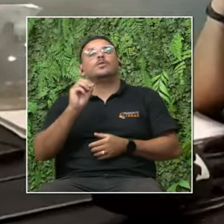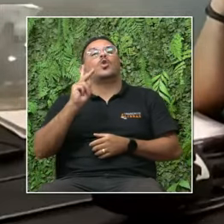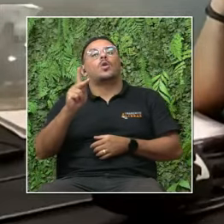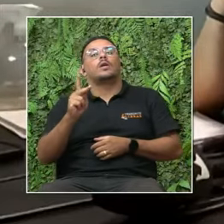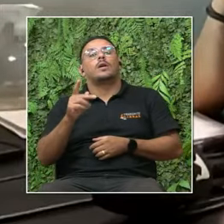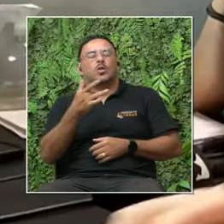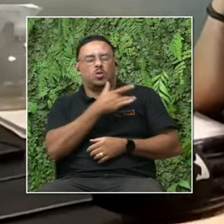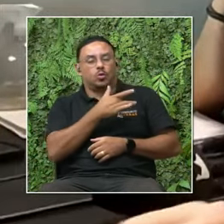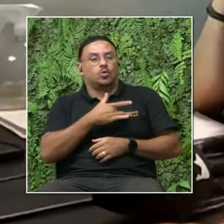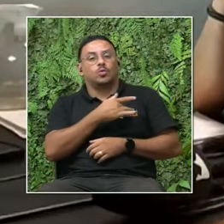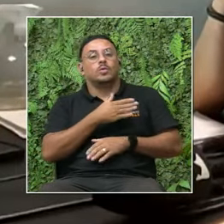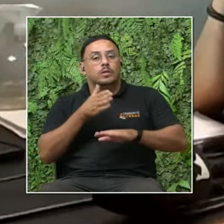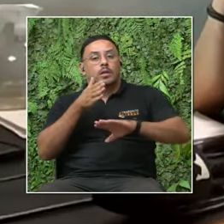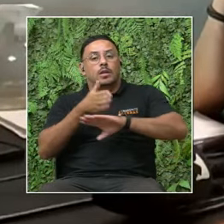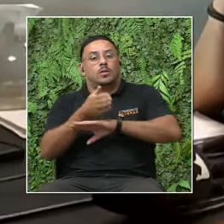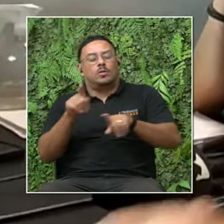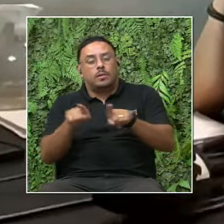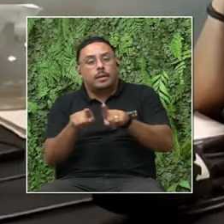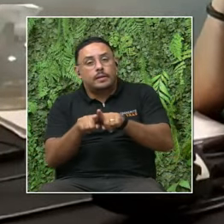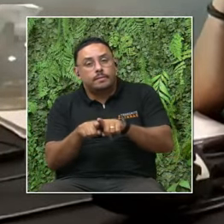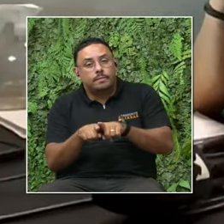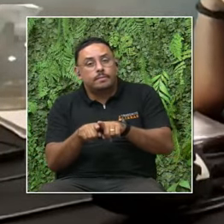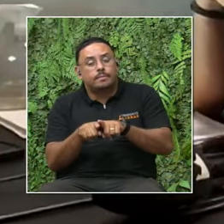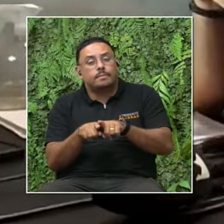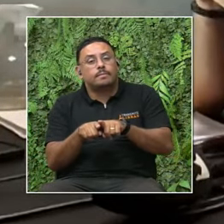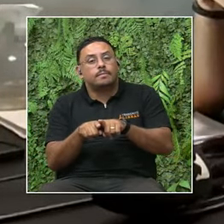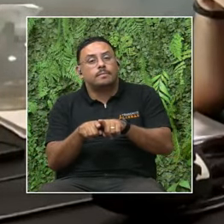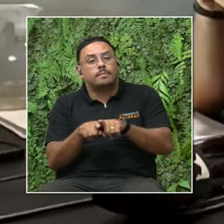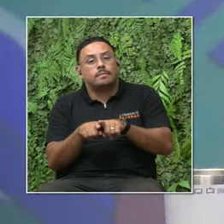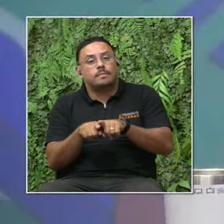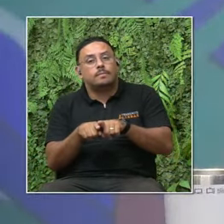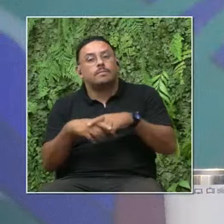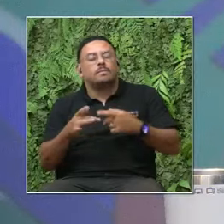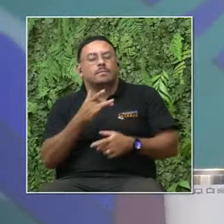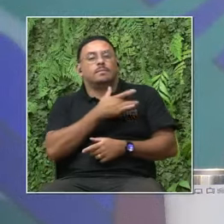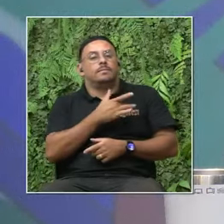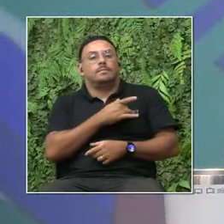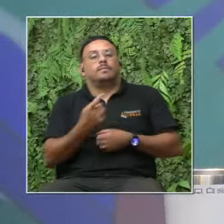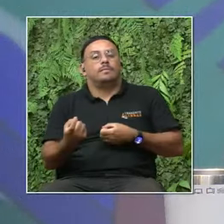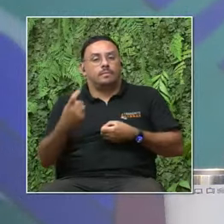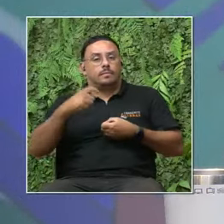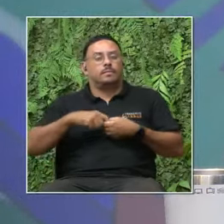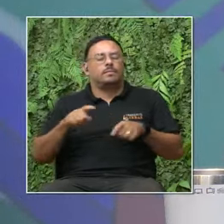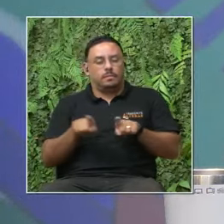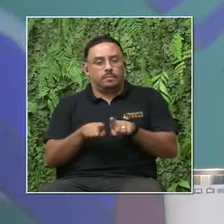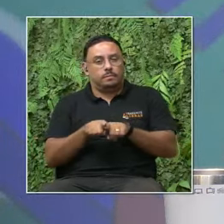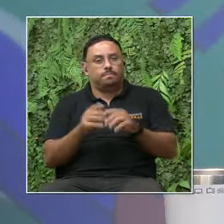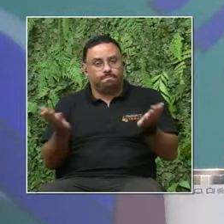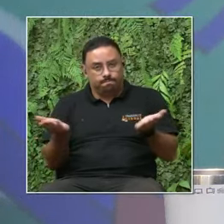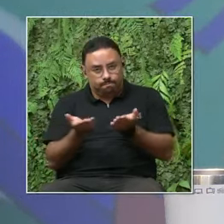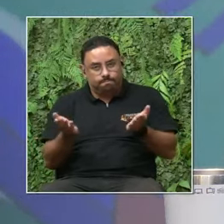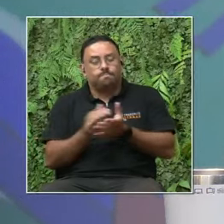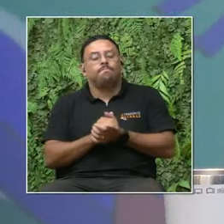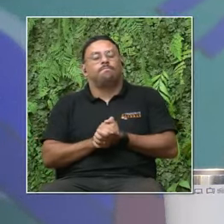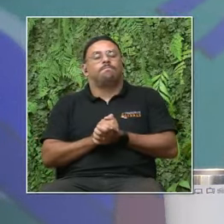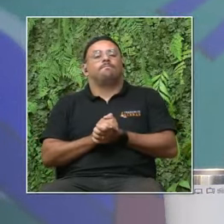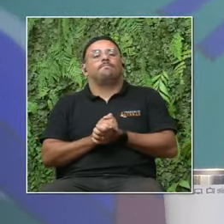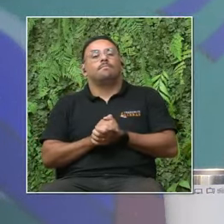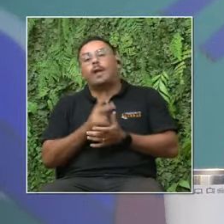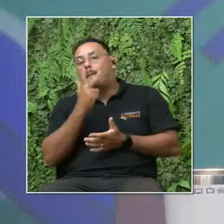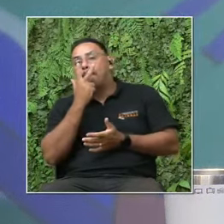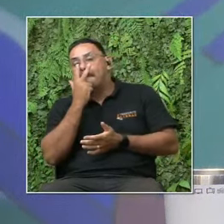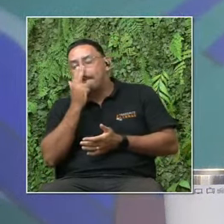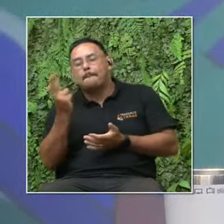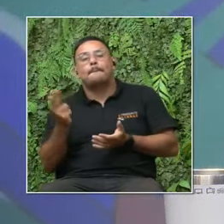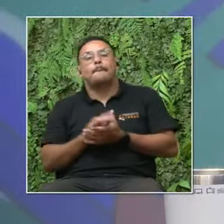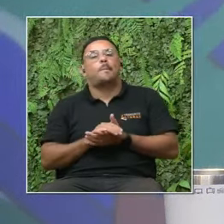Cruzeiro também já tá em campo Cruzeiro retornando ao Gramado nesse momento ó o que parece